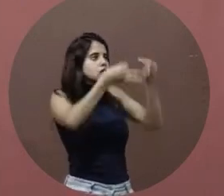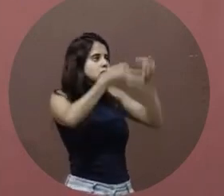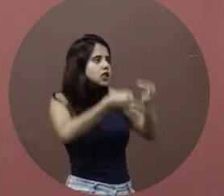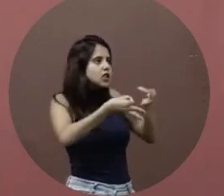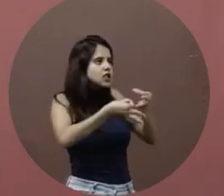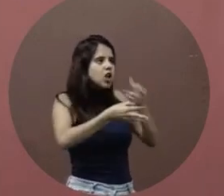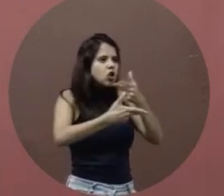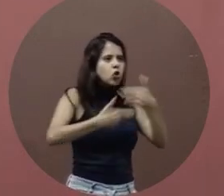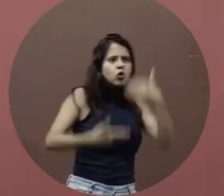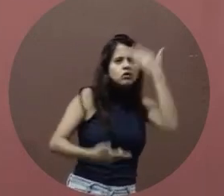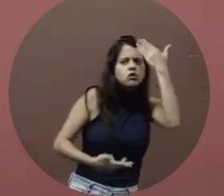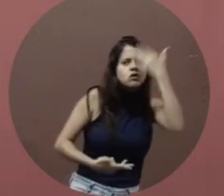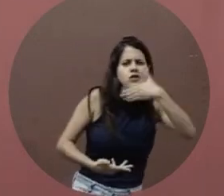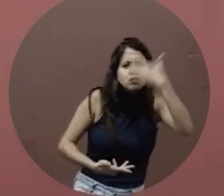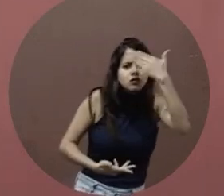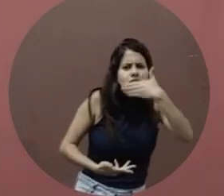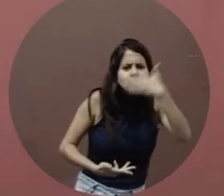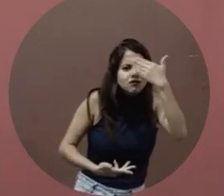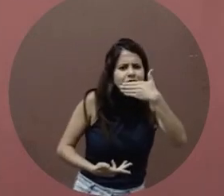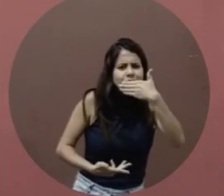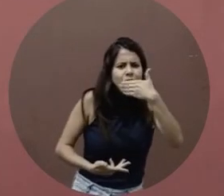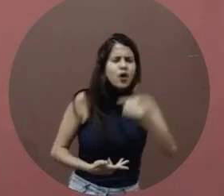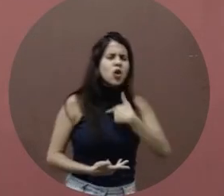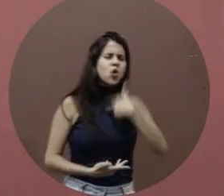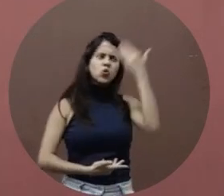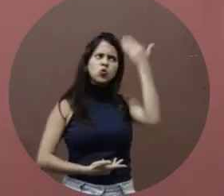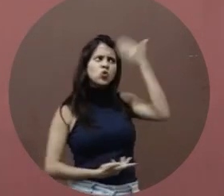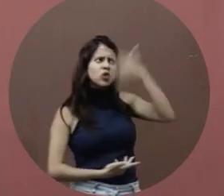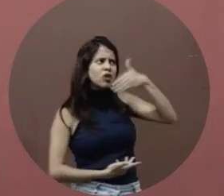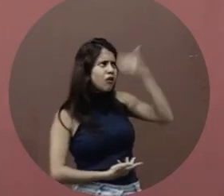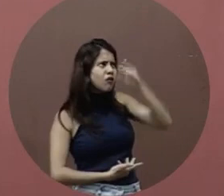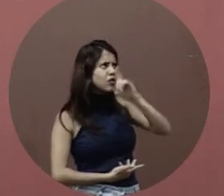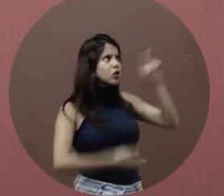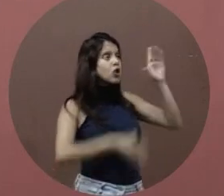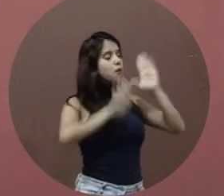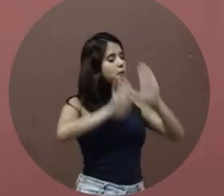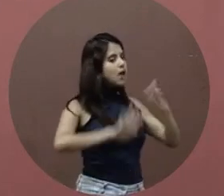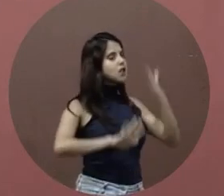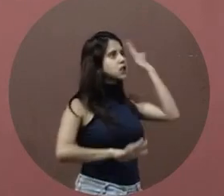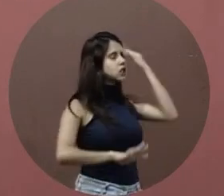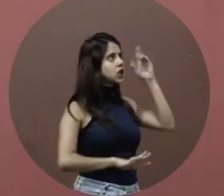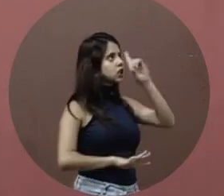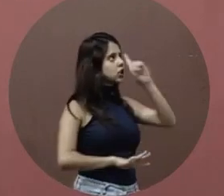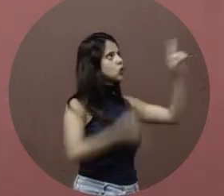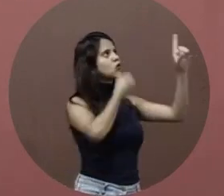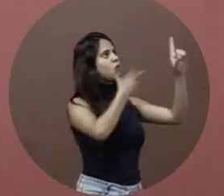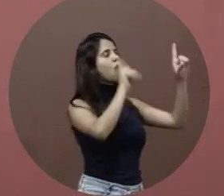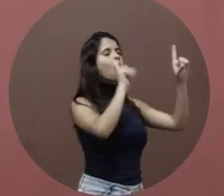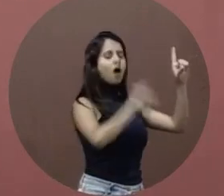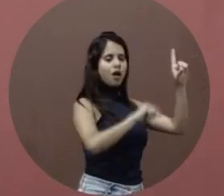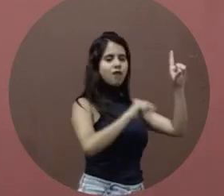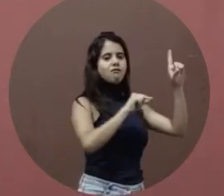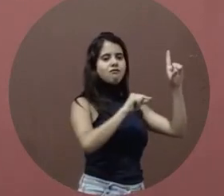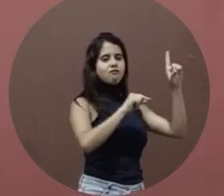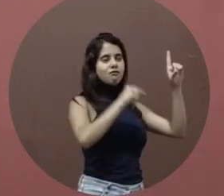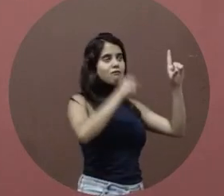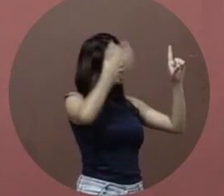veem. Eu não preciso ver para saber que Deus é bom, Ele é. E ponto final.